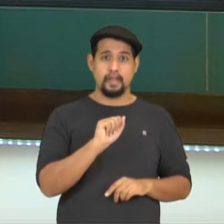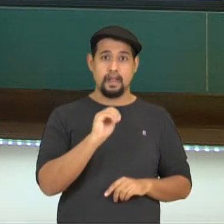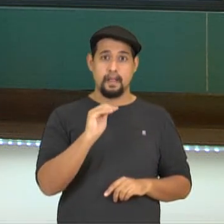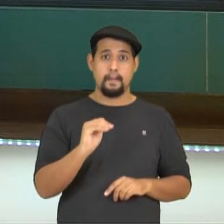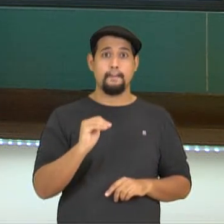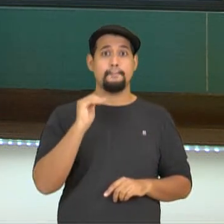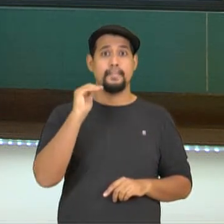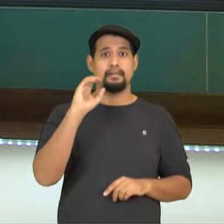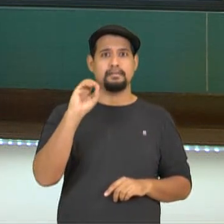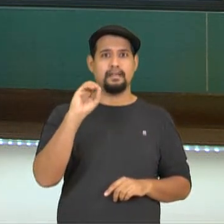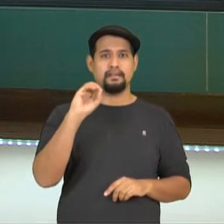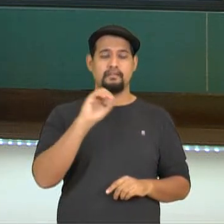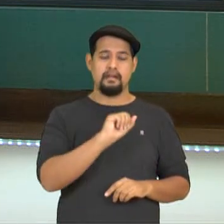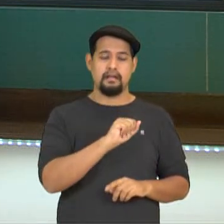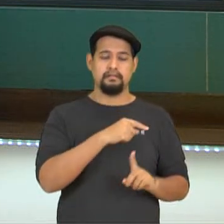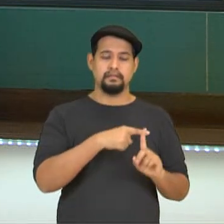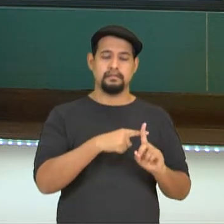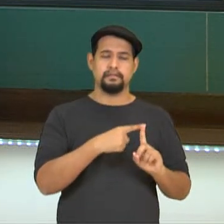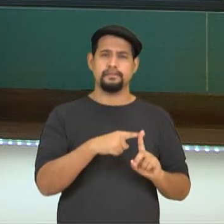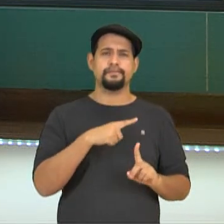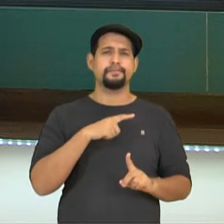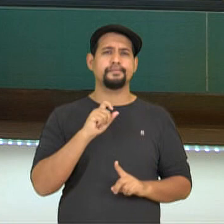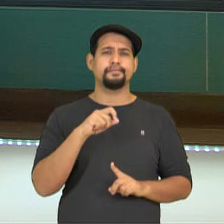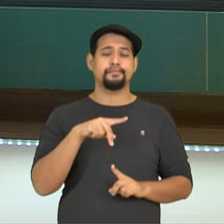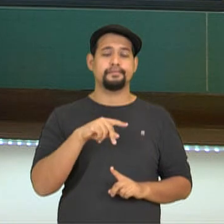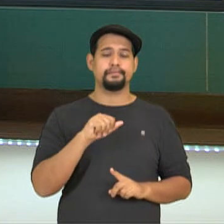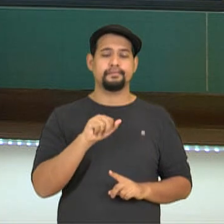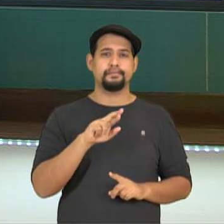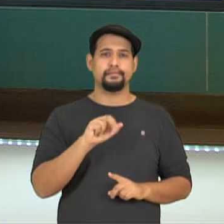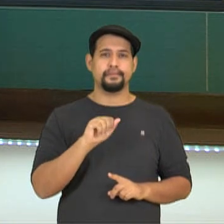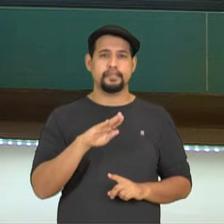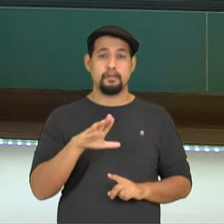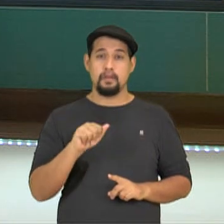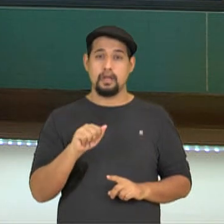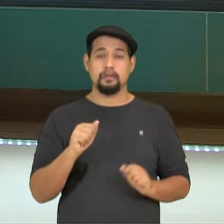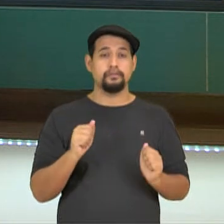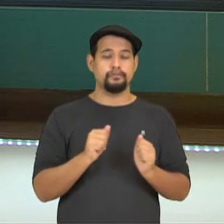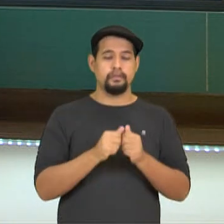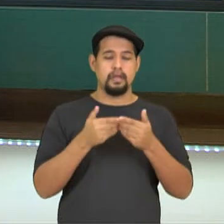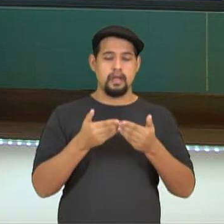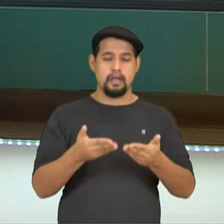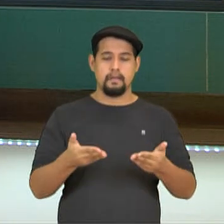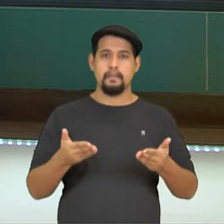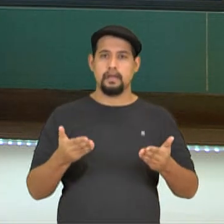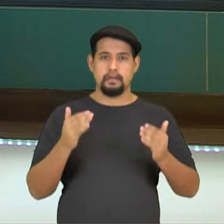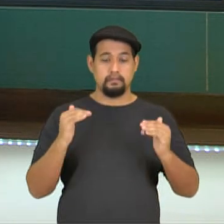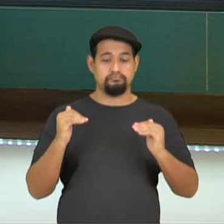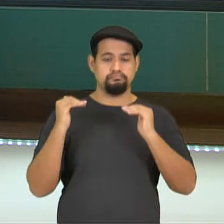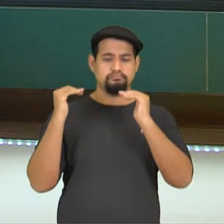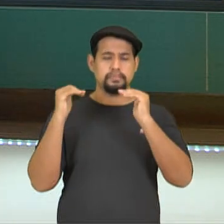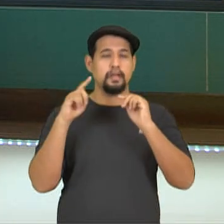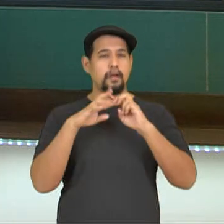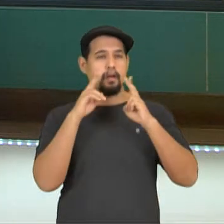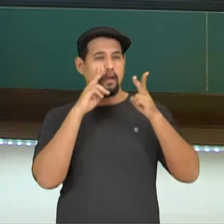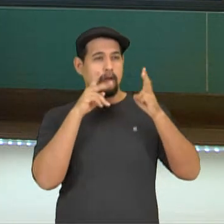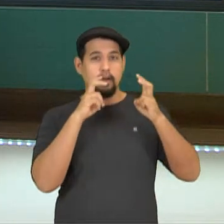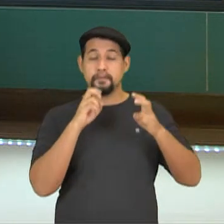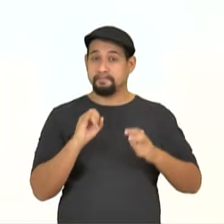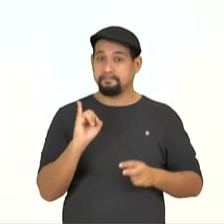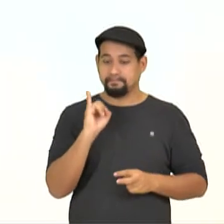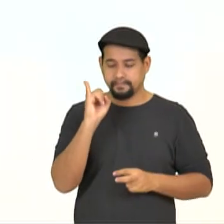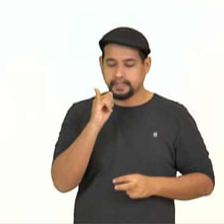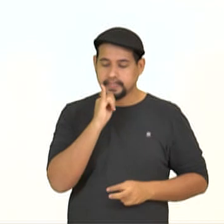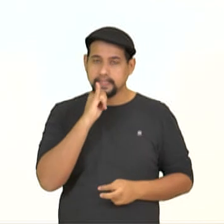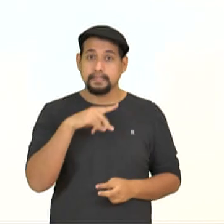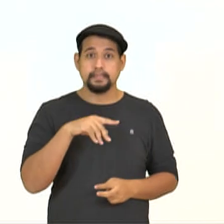quando a é positivo? A gente tem a parábola com a concavidade aberta para cima. E olha que interessante, Quando